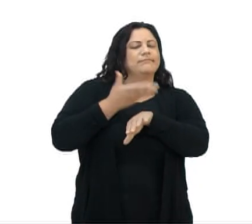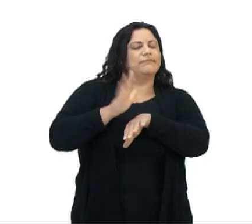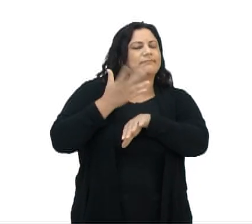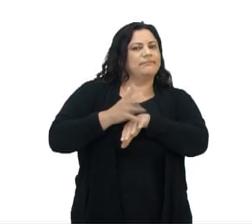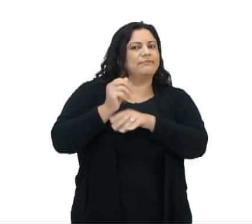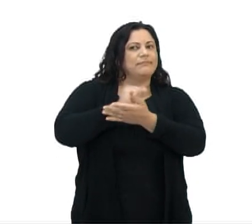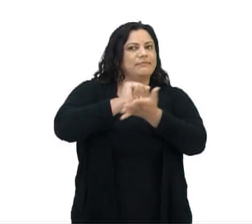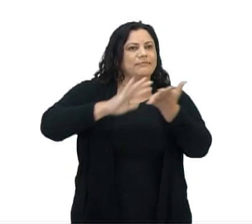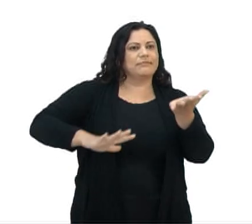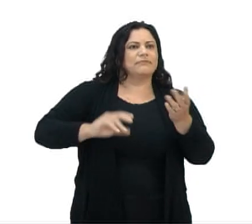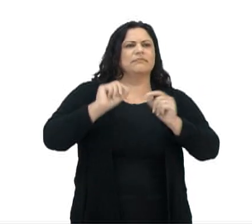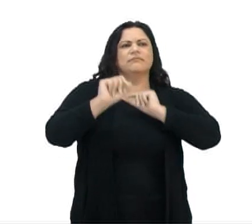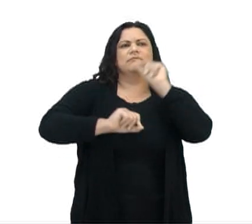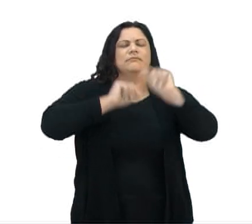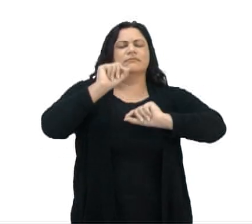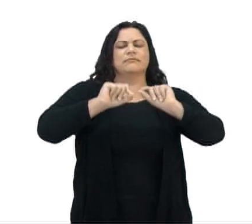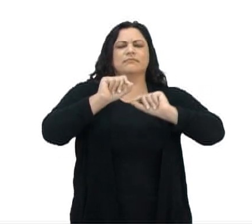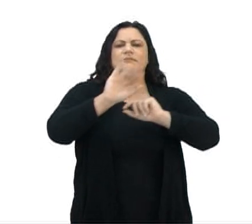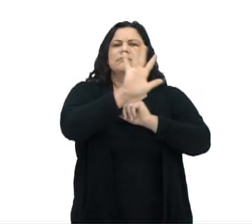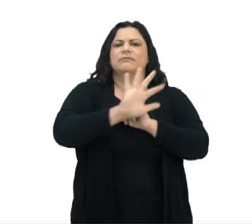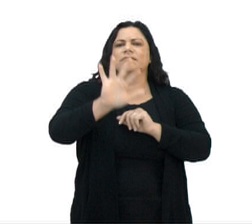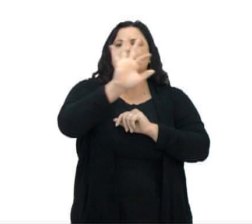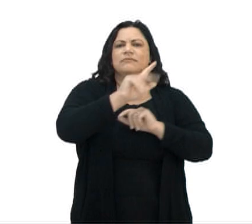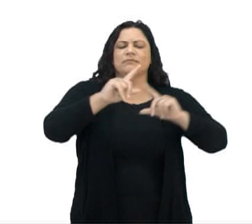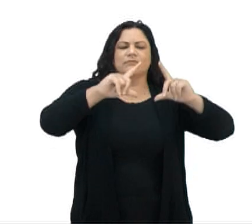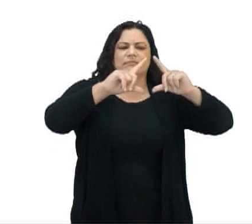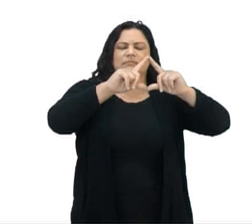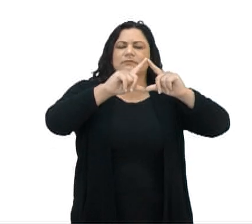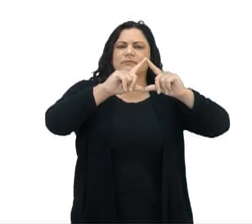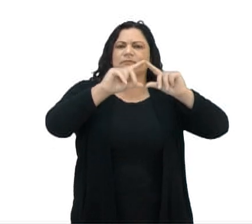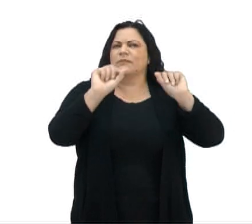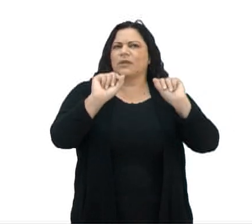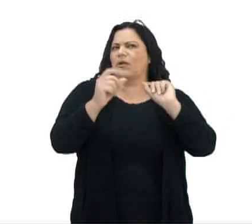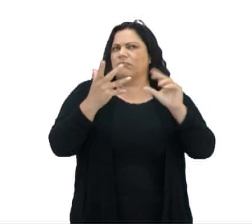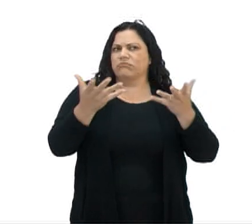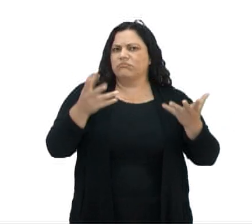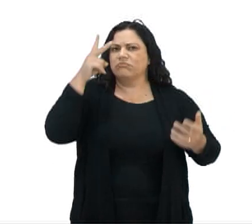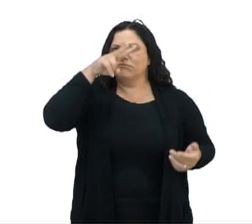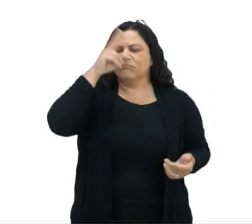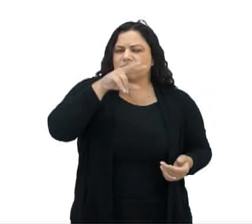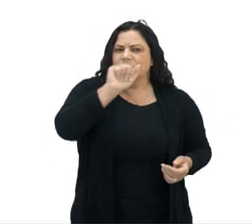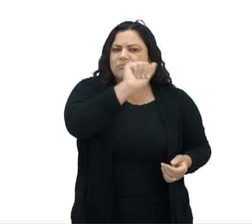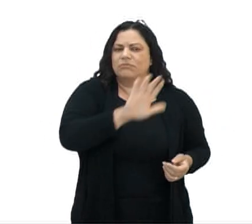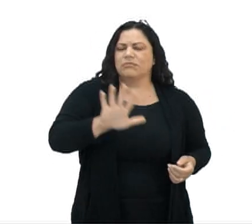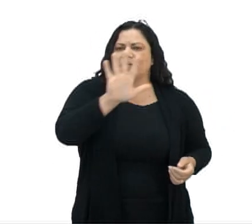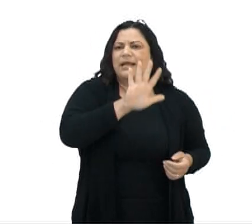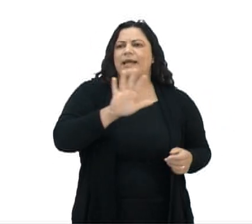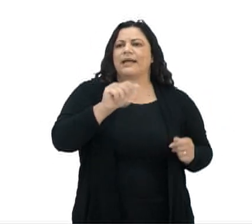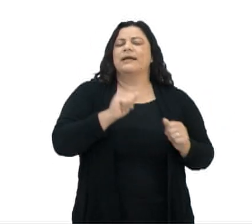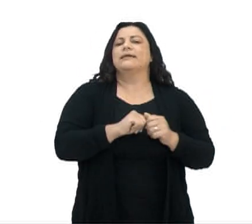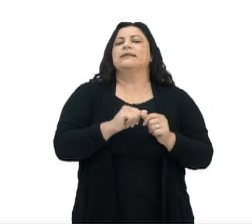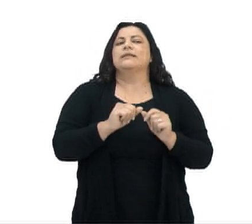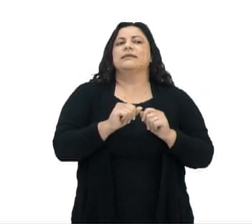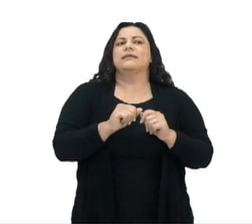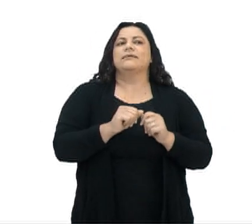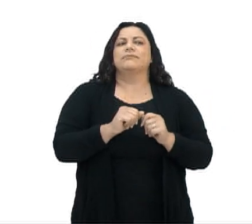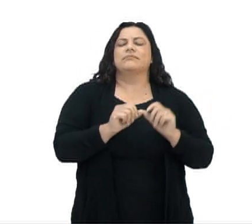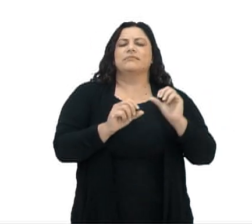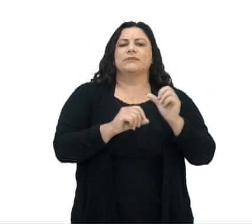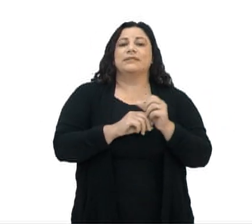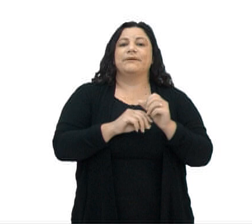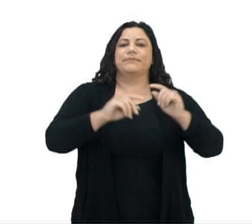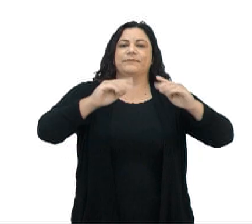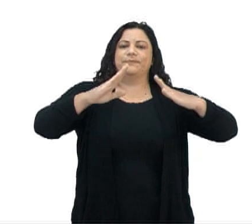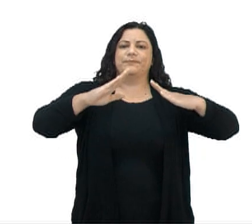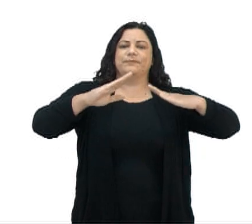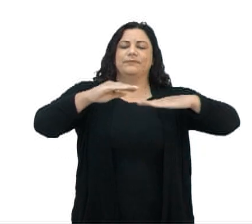é a área do triângulo isósceles abaixo? Então, lembra que a área de um triângulo é o quê? É base vezes altura dividido